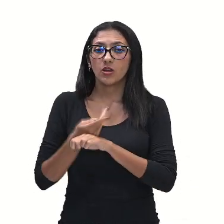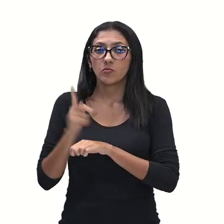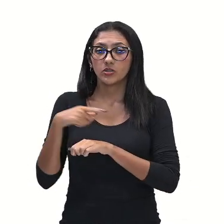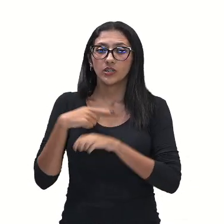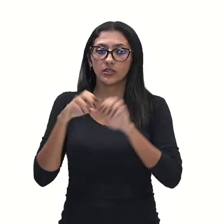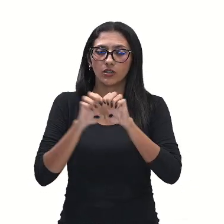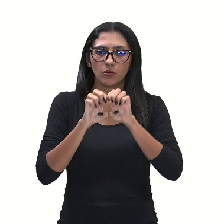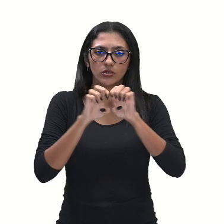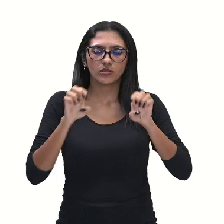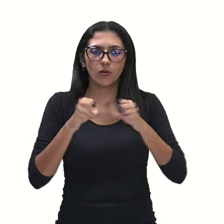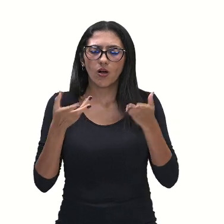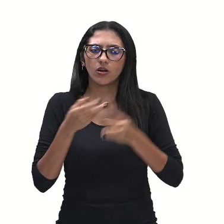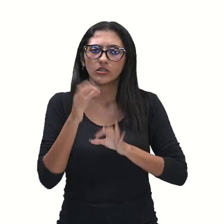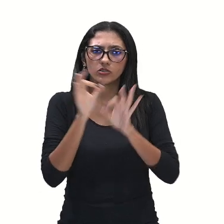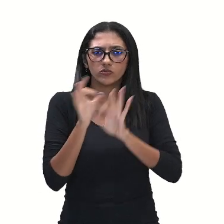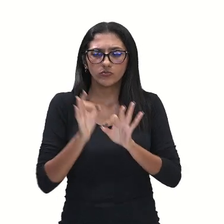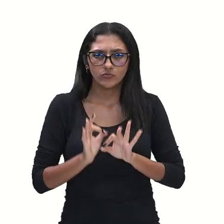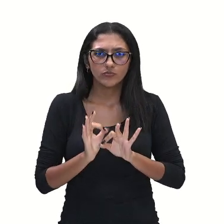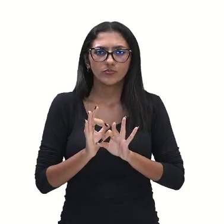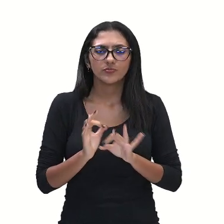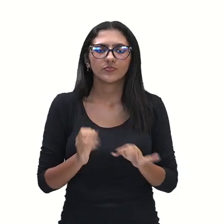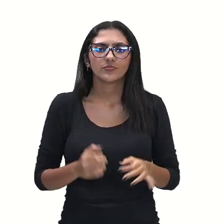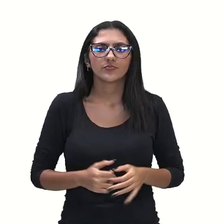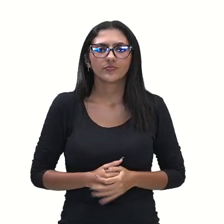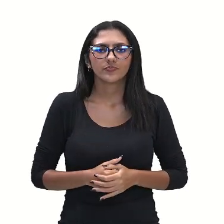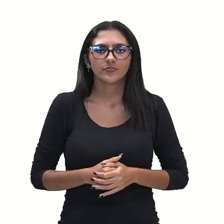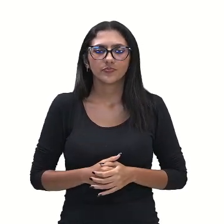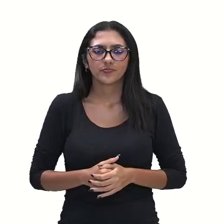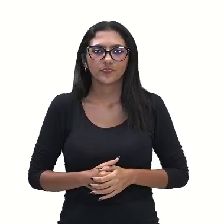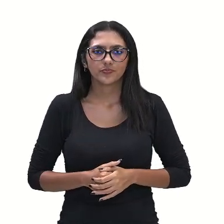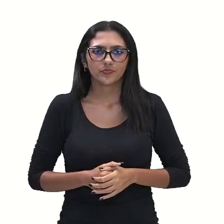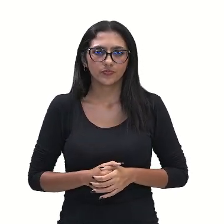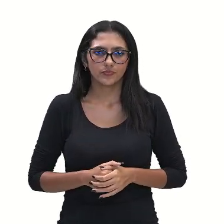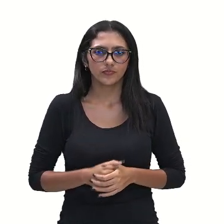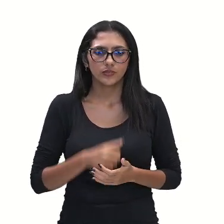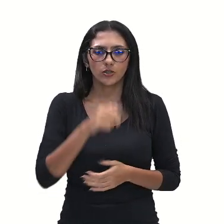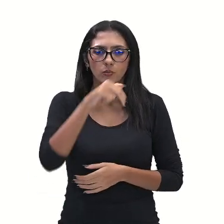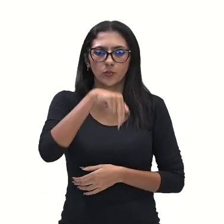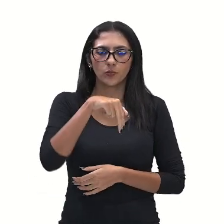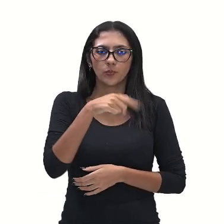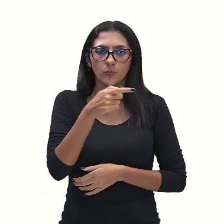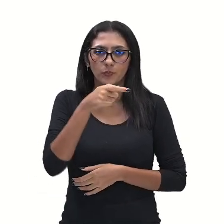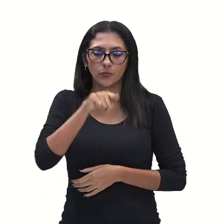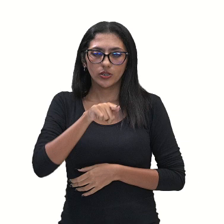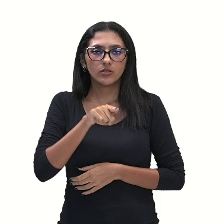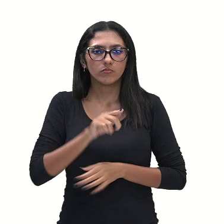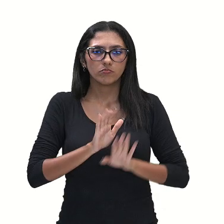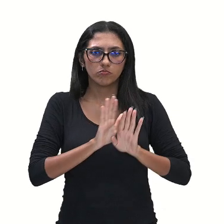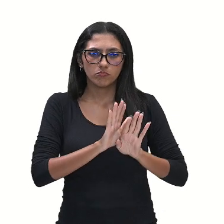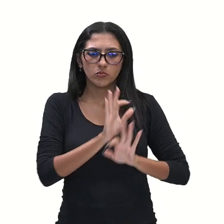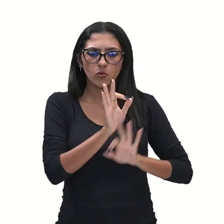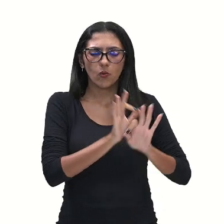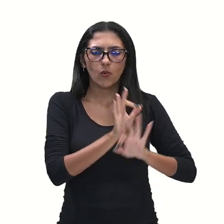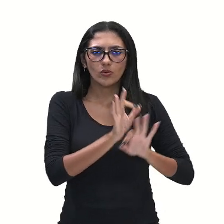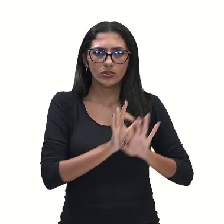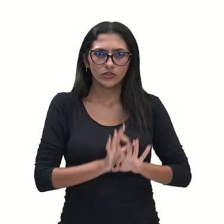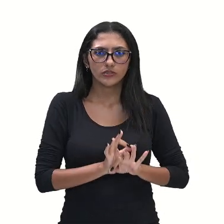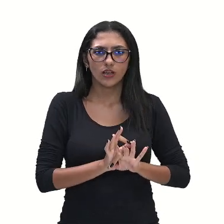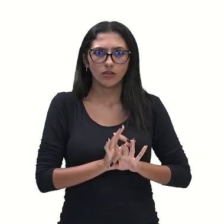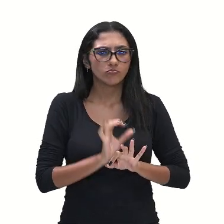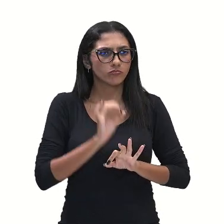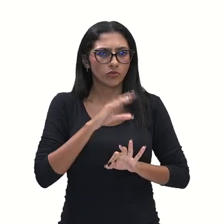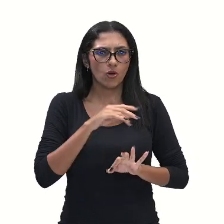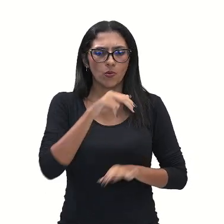aqui os elementos. Então, veja, o nosso π, por enquanto, eu vou deixar aqui como π mesmo,